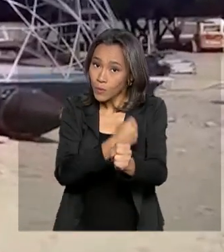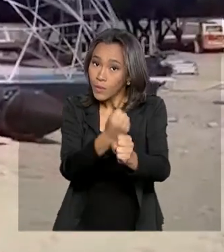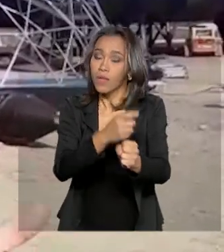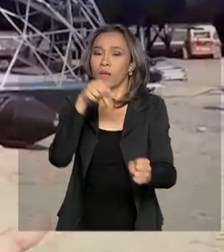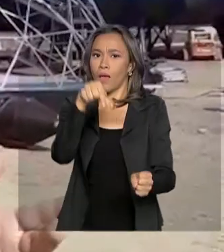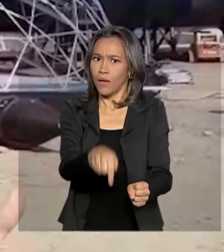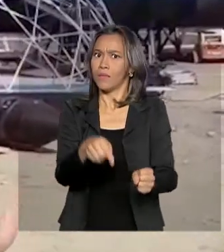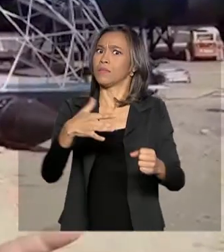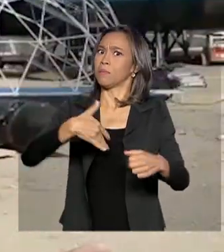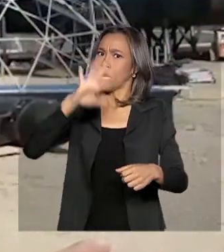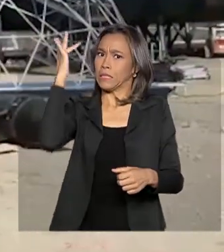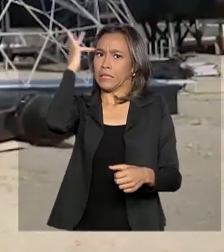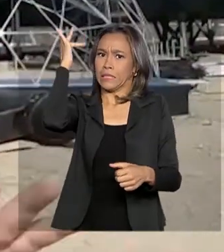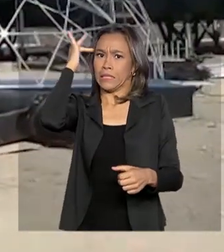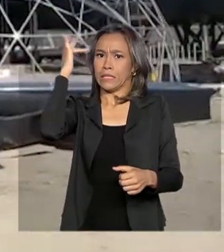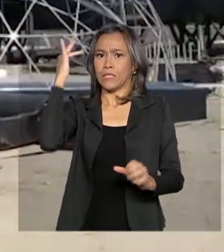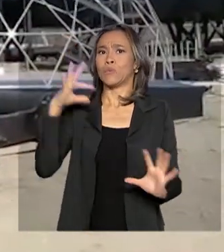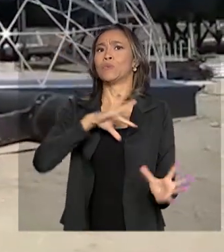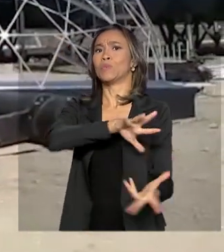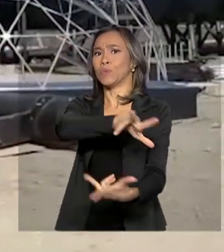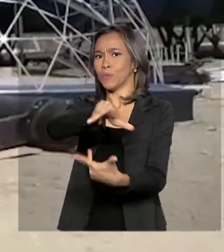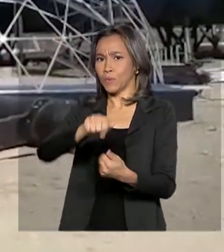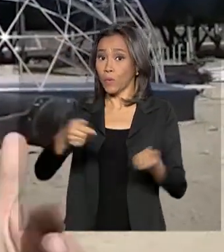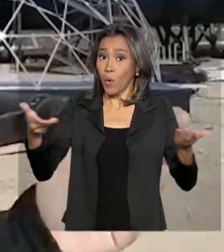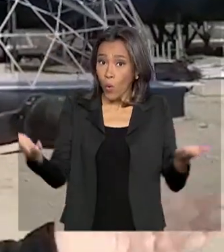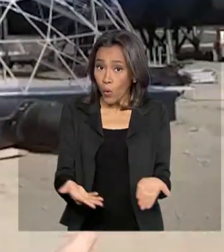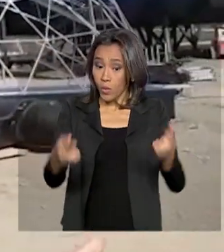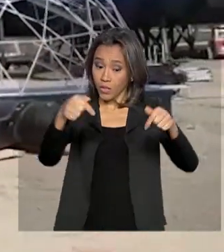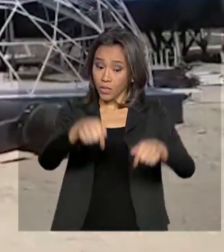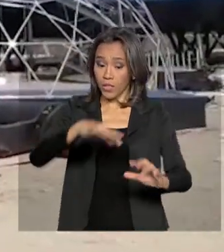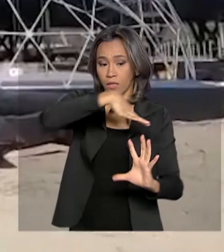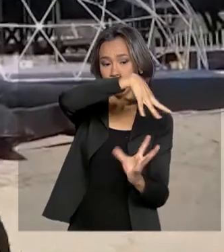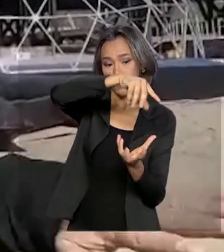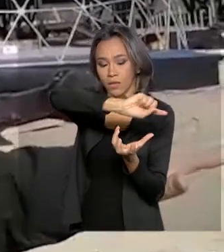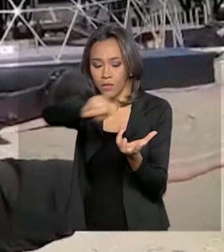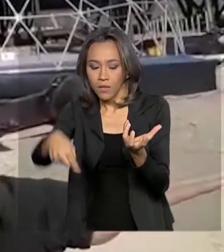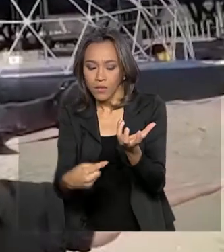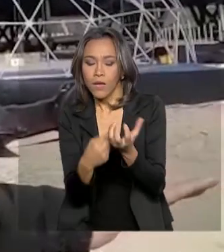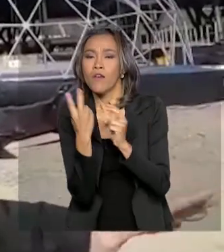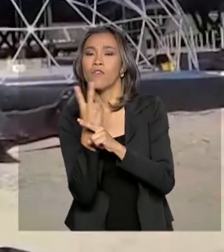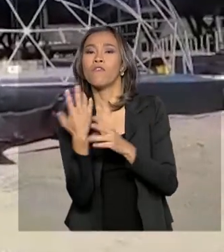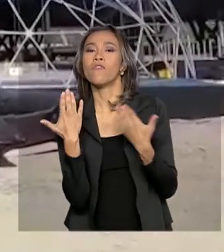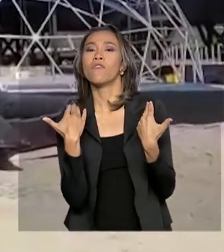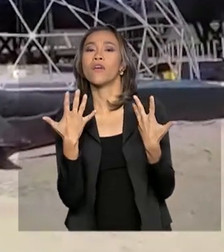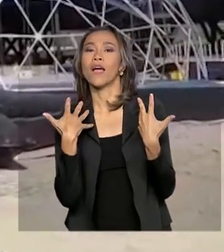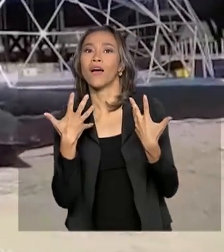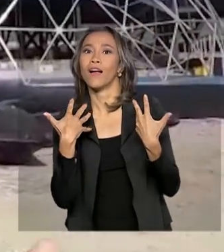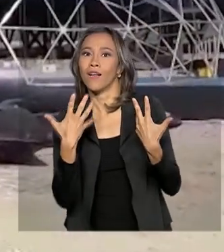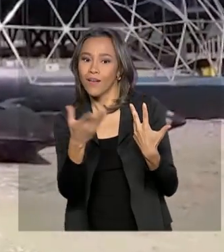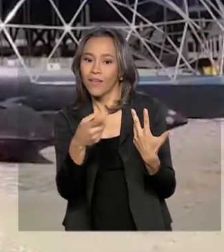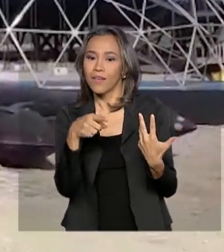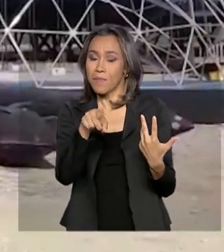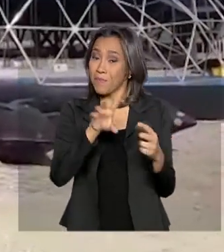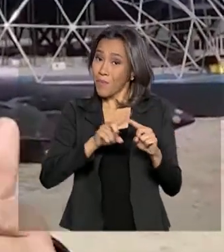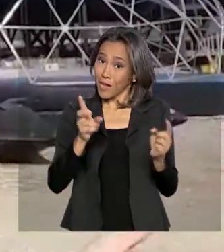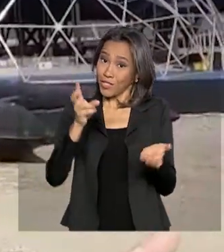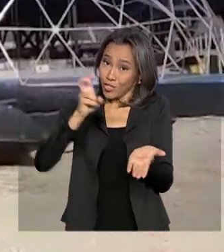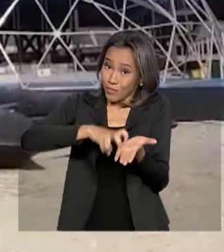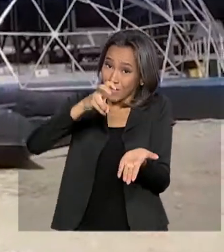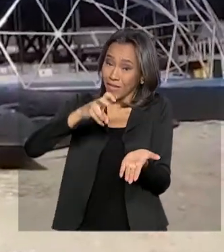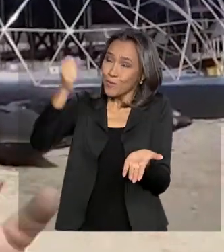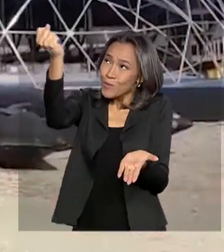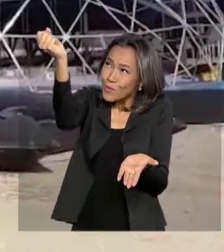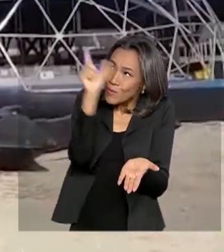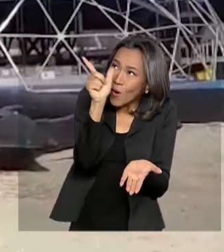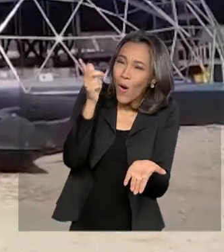uma das mais modernas do mundo. Hoje, aqui na Antártica, é verão. Nós estamos nessa temporada de verão e o dia amanheceu com um lindo